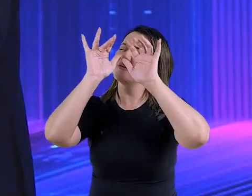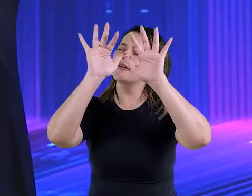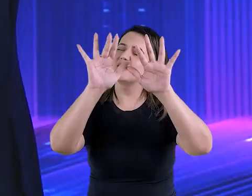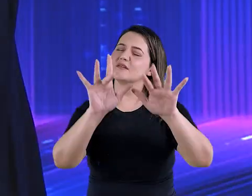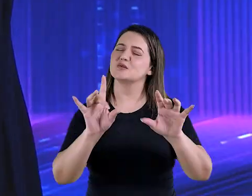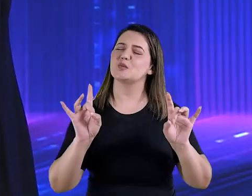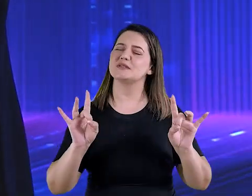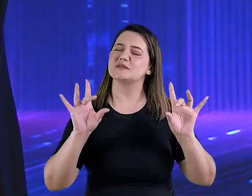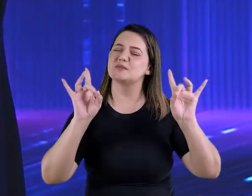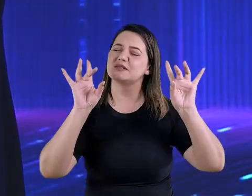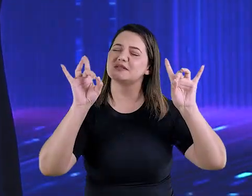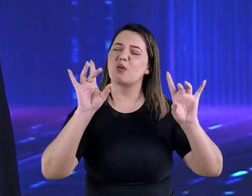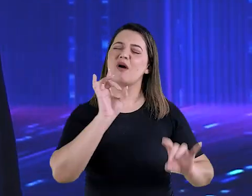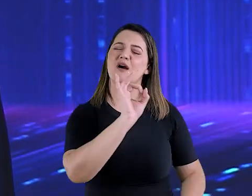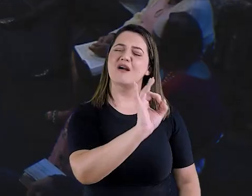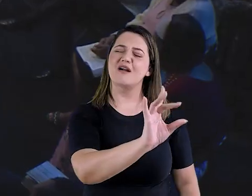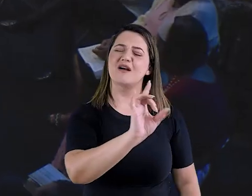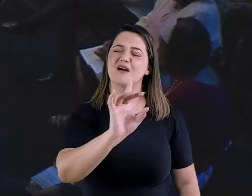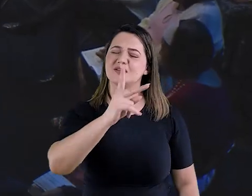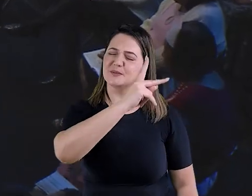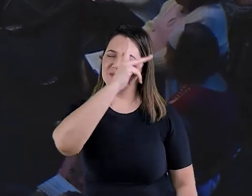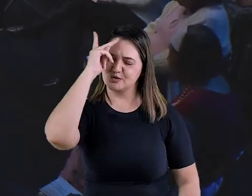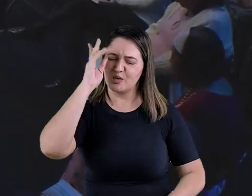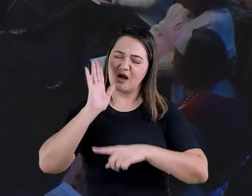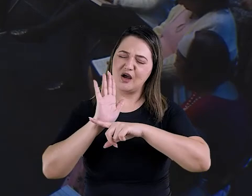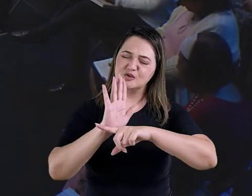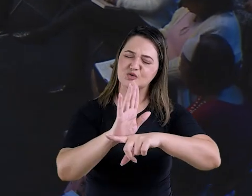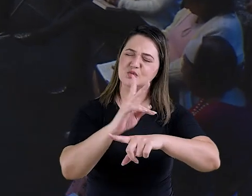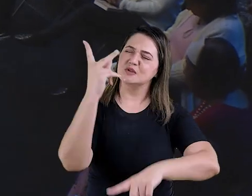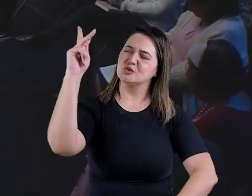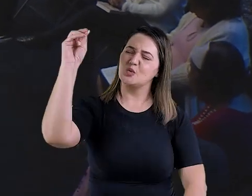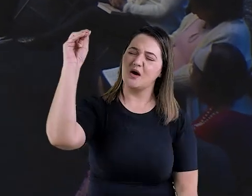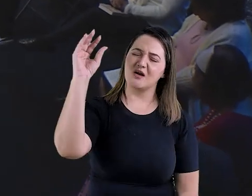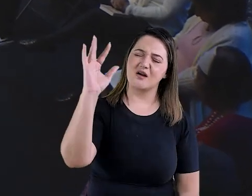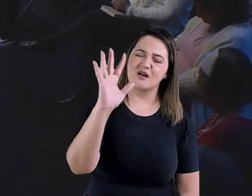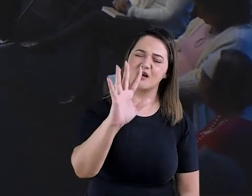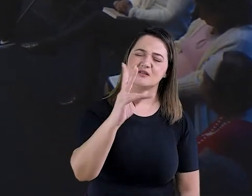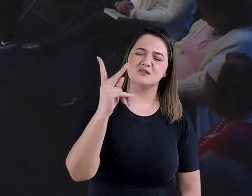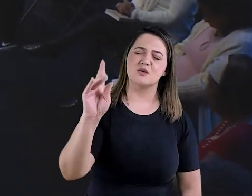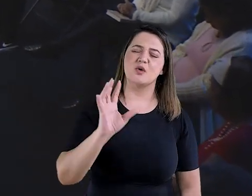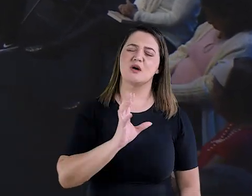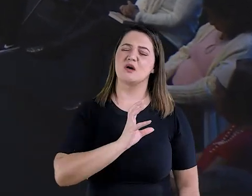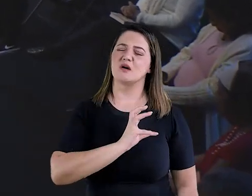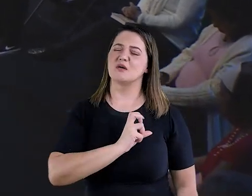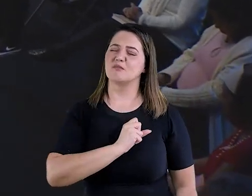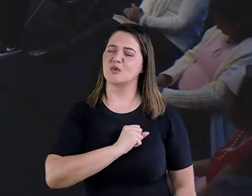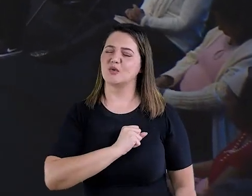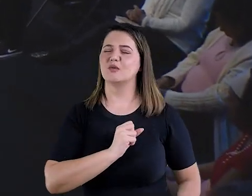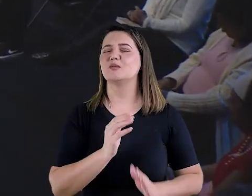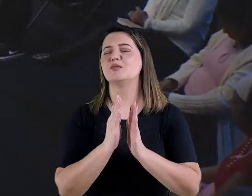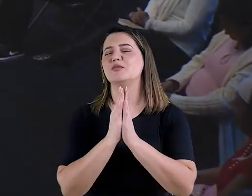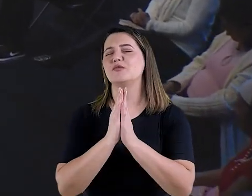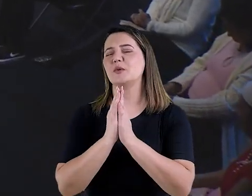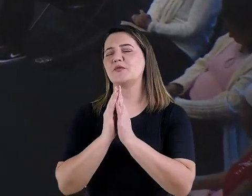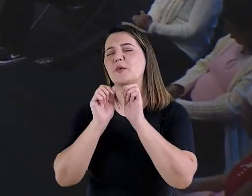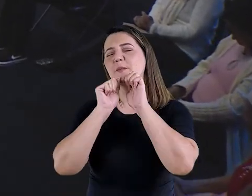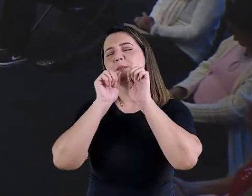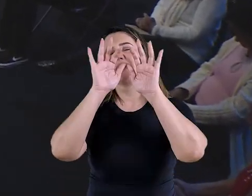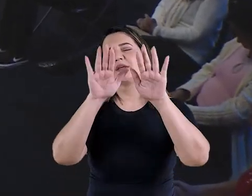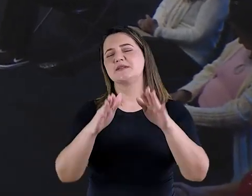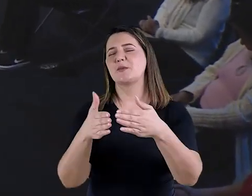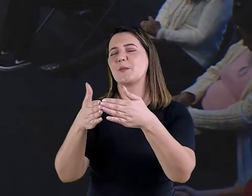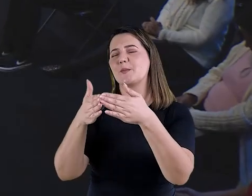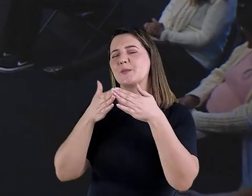especial a cada pessoa que ora comigo. Alcança-nos com a tua graça, alcança-nos com o teu amor. São bênçãos que eu lhe